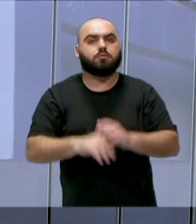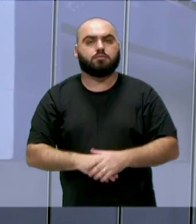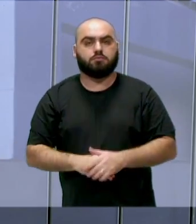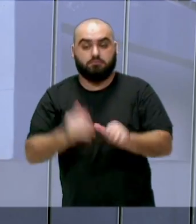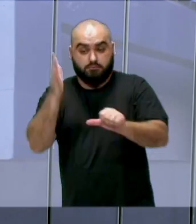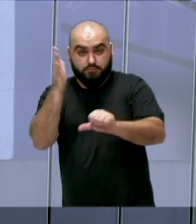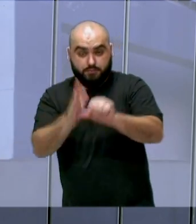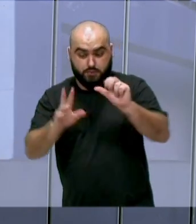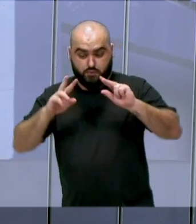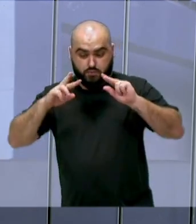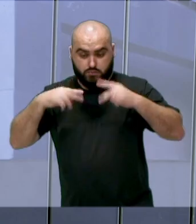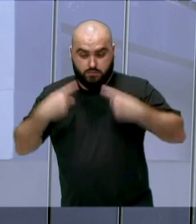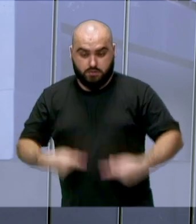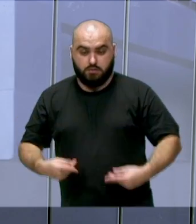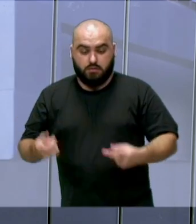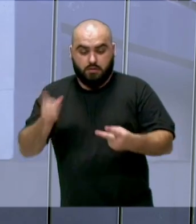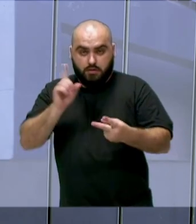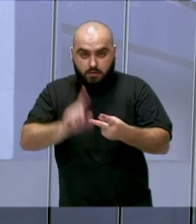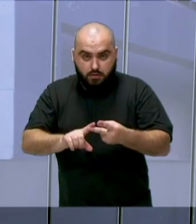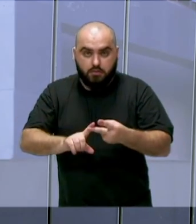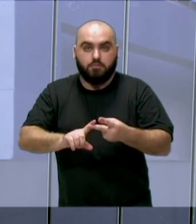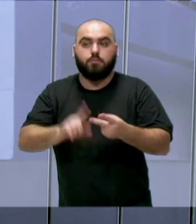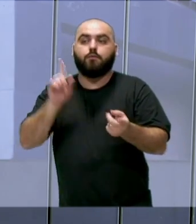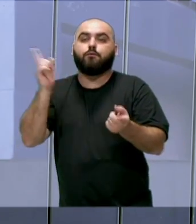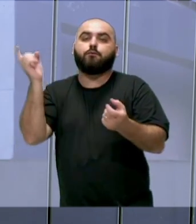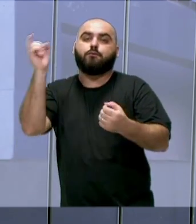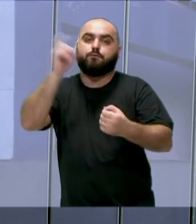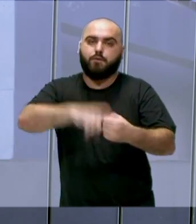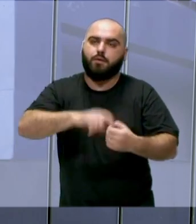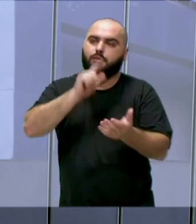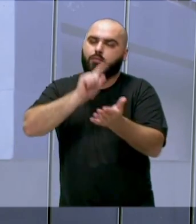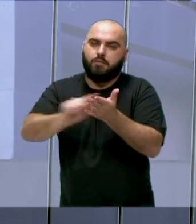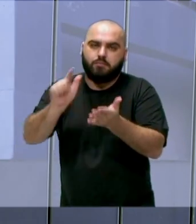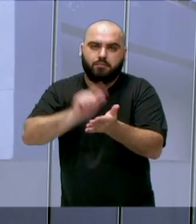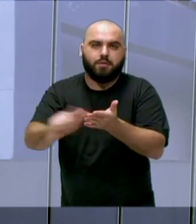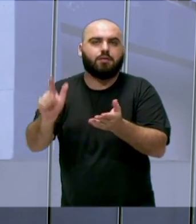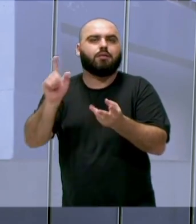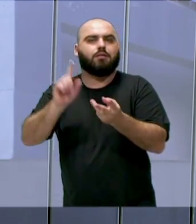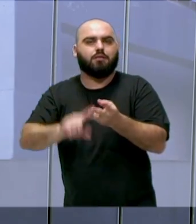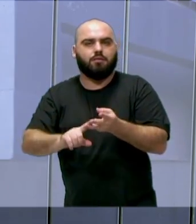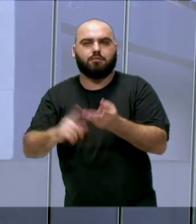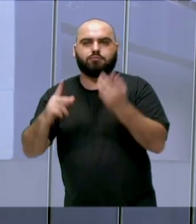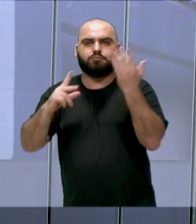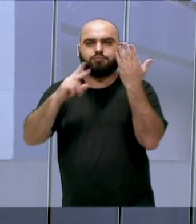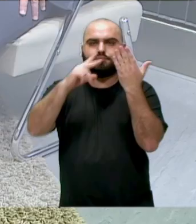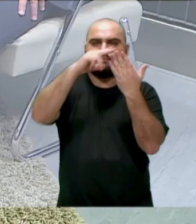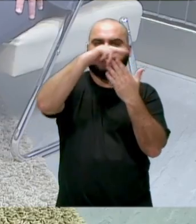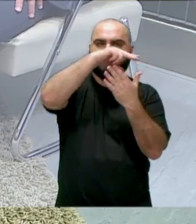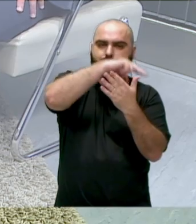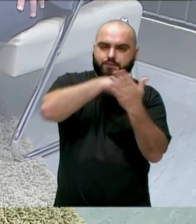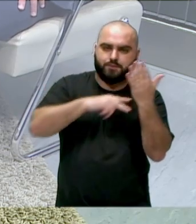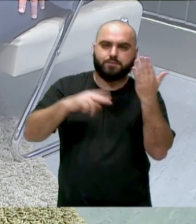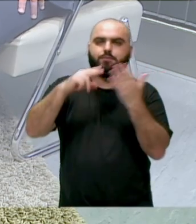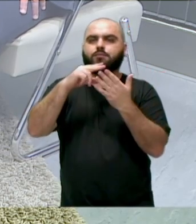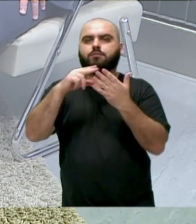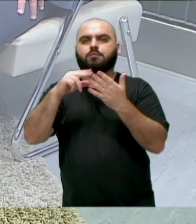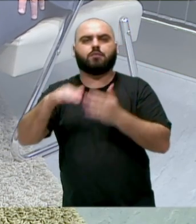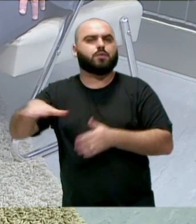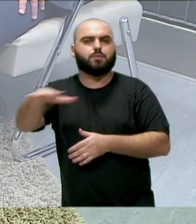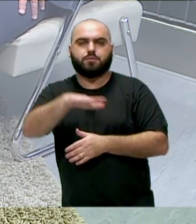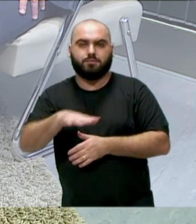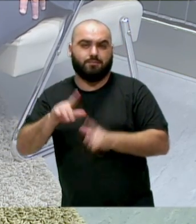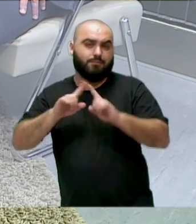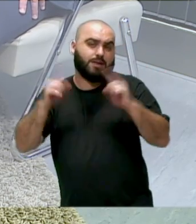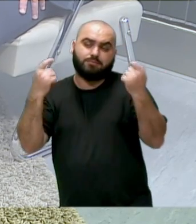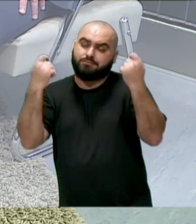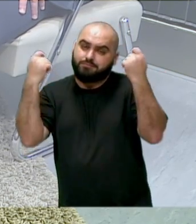humano. Depois a gente tem que fazer a readequação daquele espaço, a limpeza, podar aquela região ali. Só que a gente